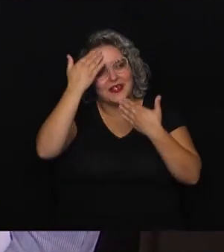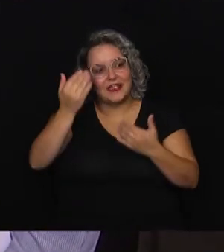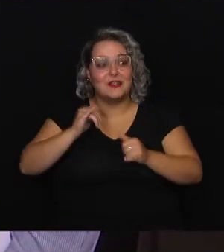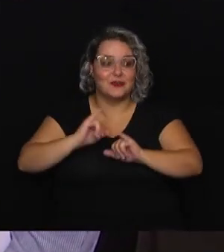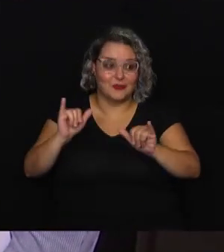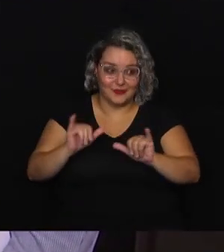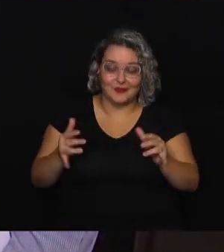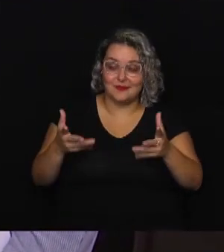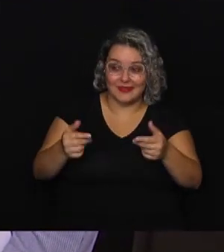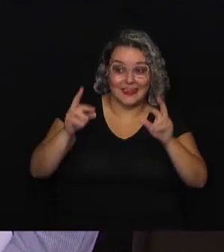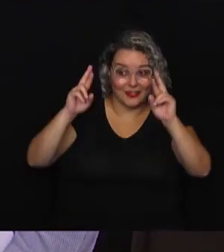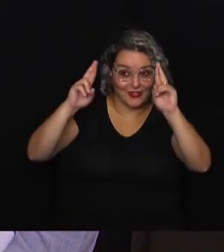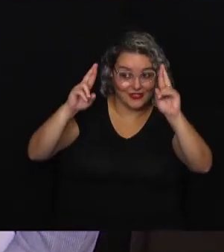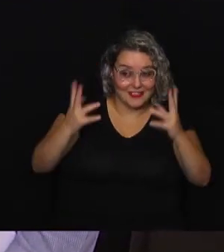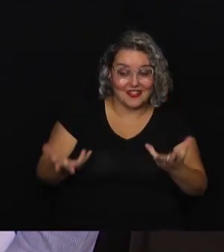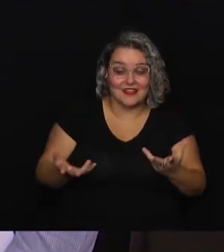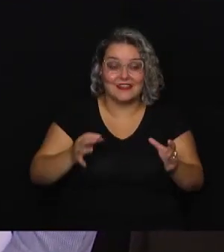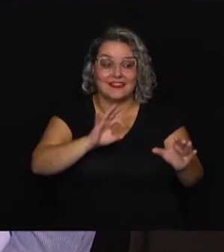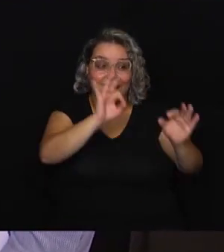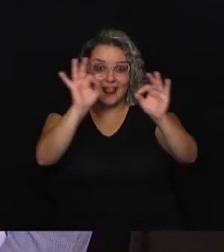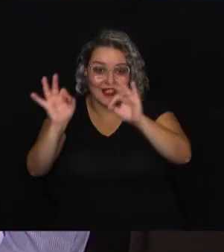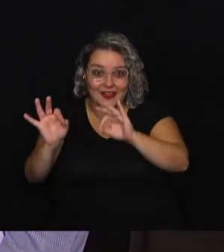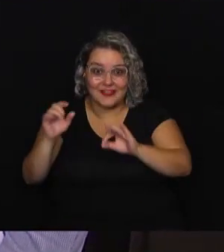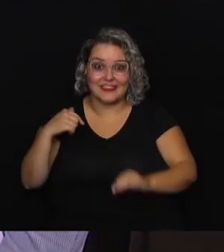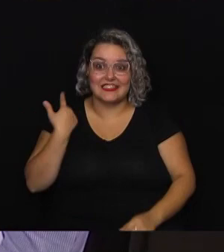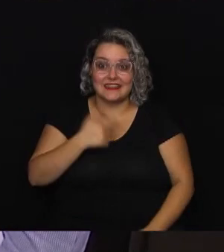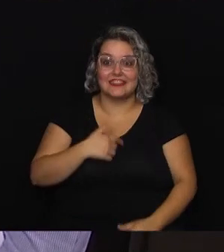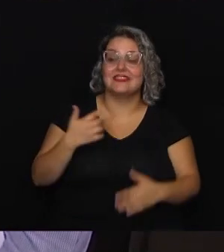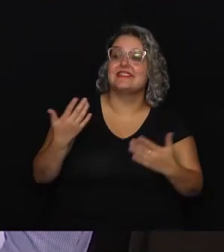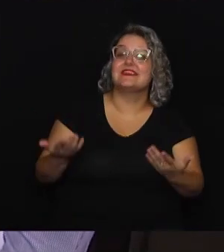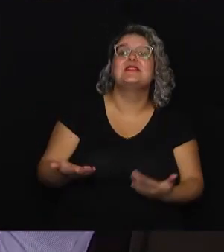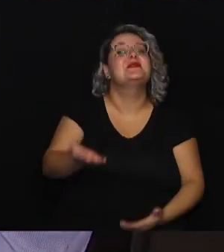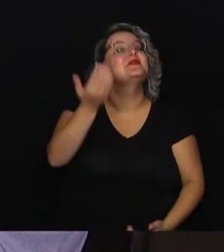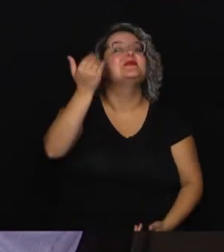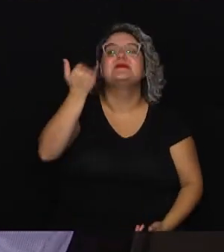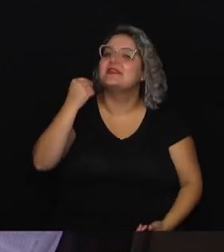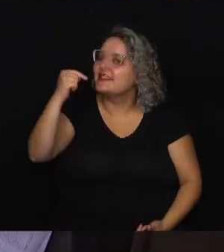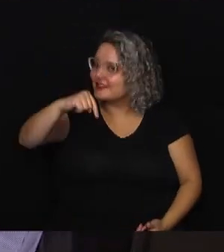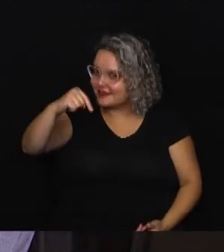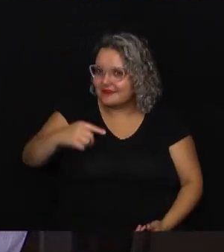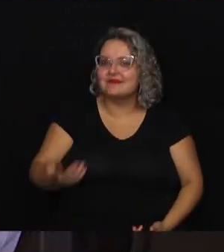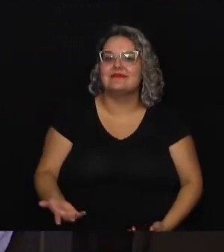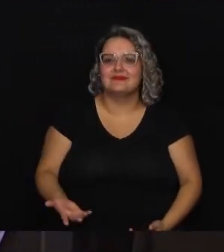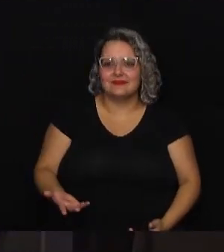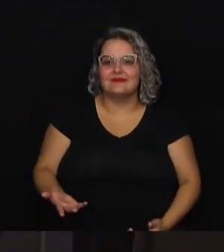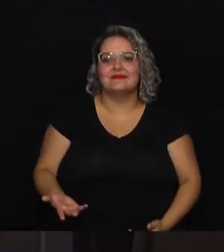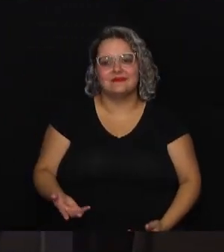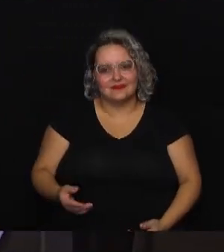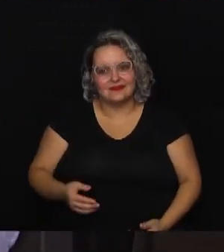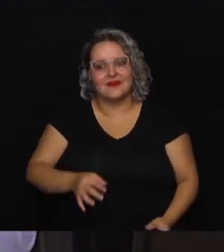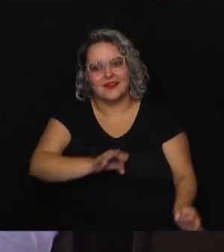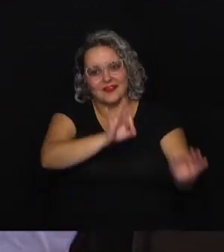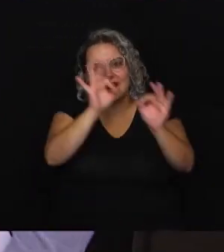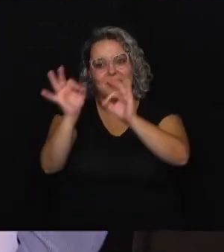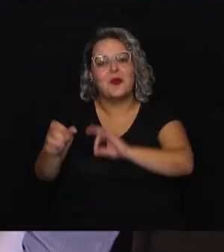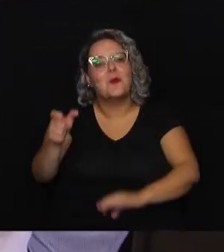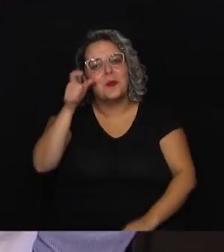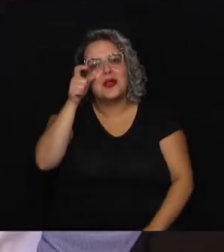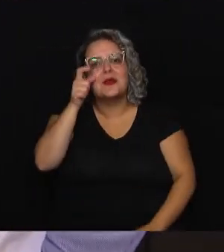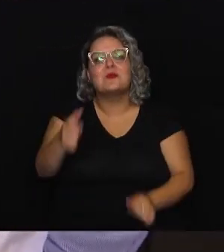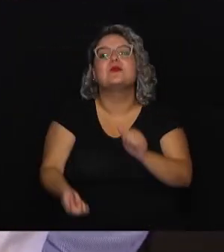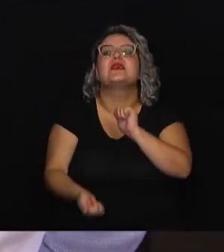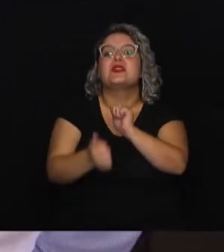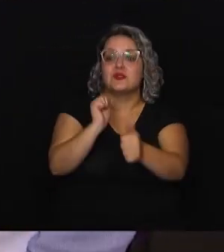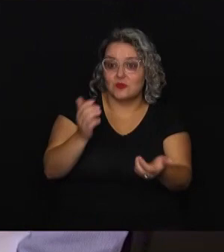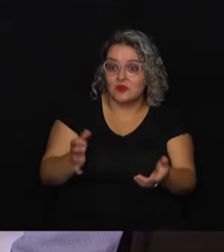aí para a torcida que está acompanhando a gente? Compareçam, né? Compareçam. Prestigiem, né? O esporte e,